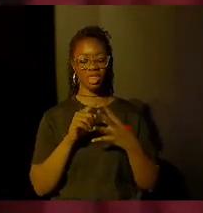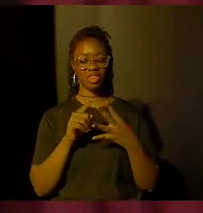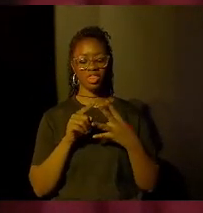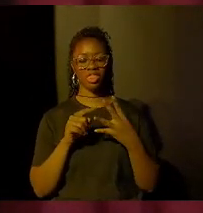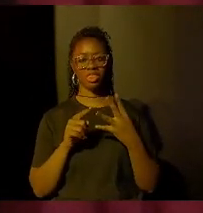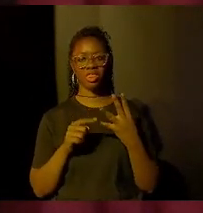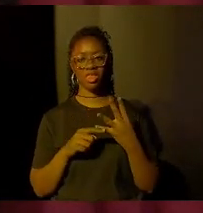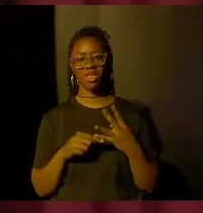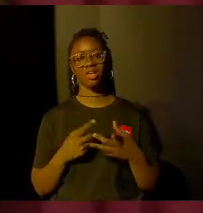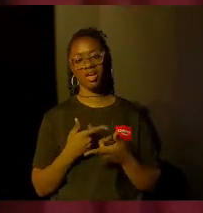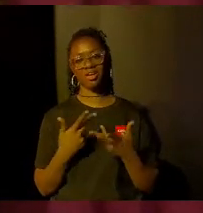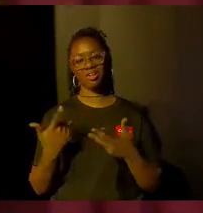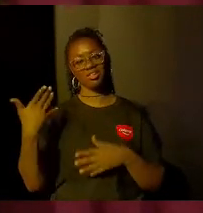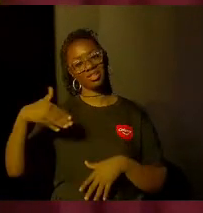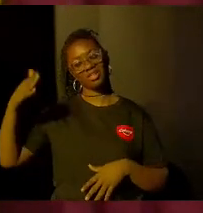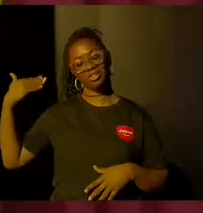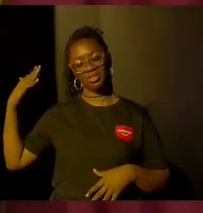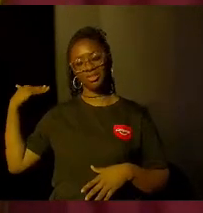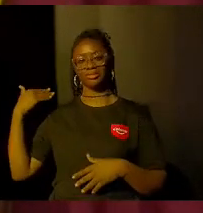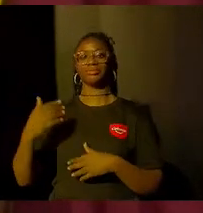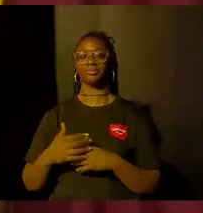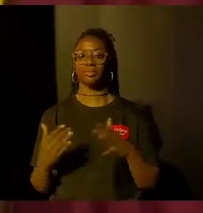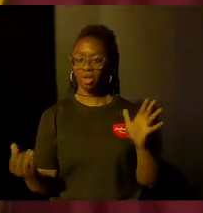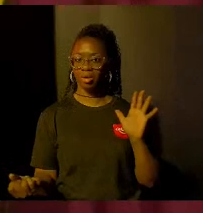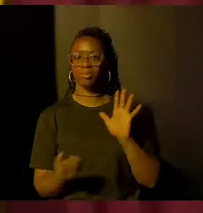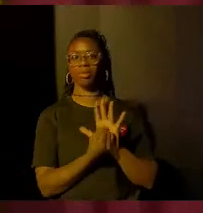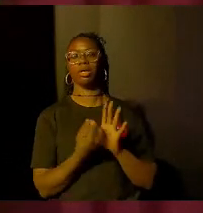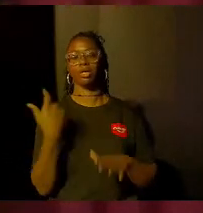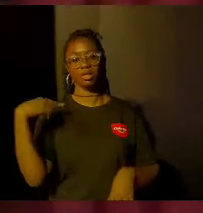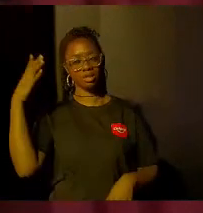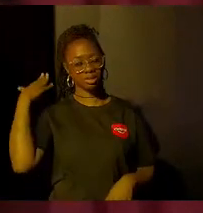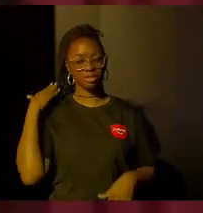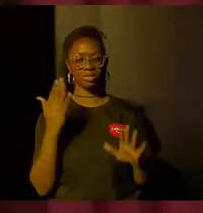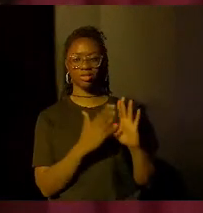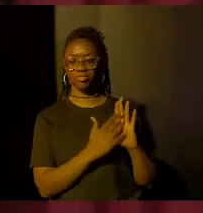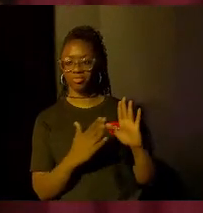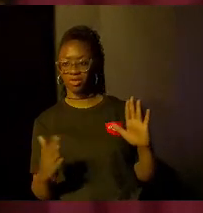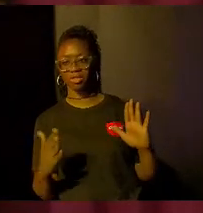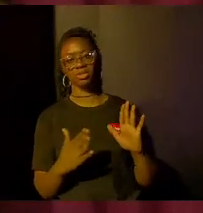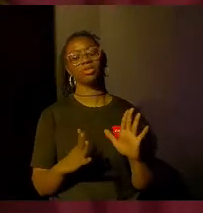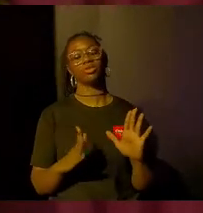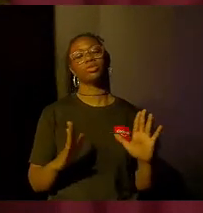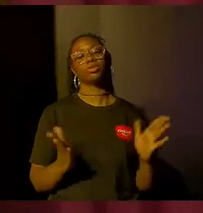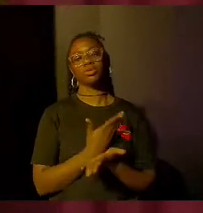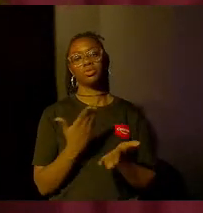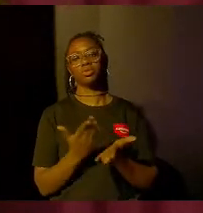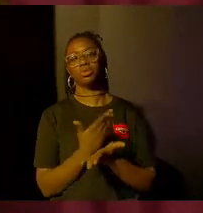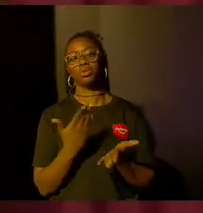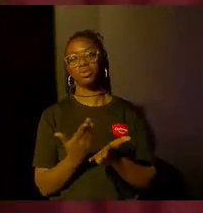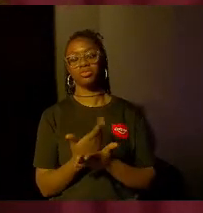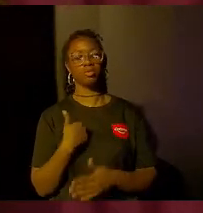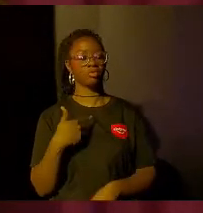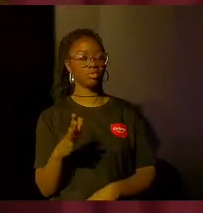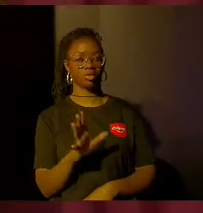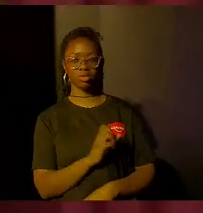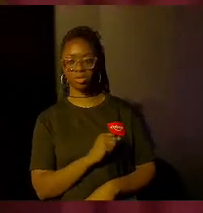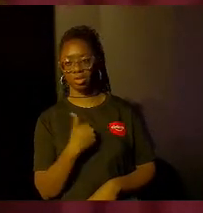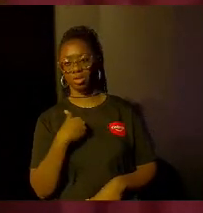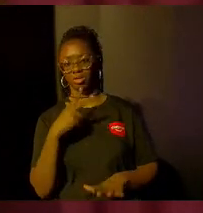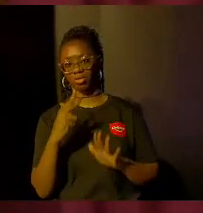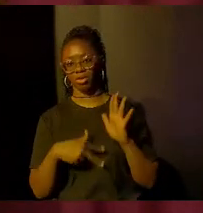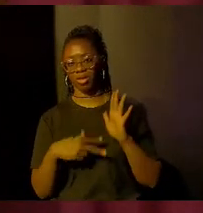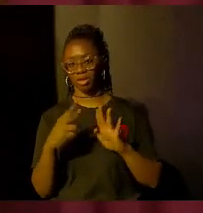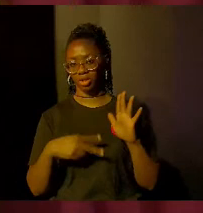coisa muito típica né daquela daquela fase do livro eu acho eu adoro quando eu